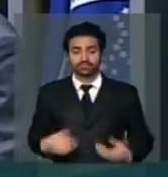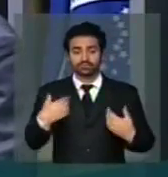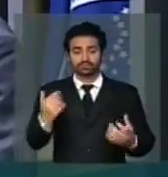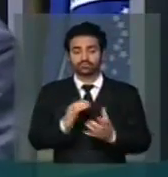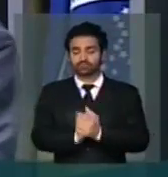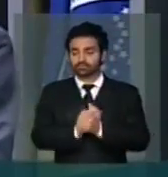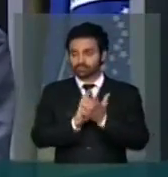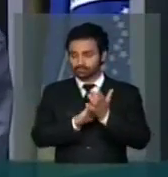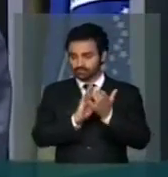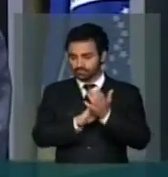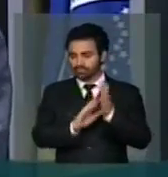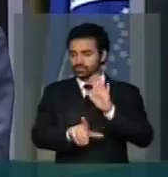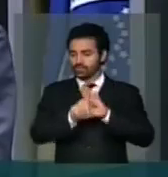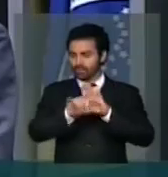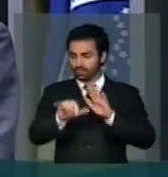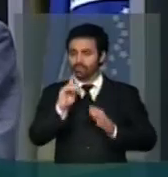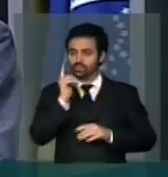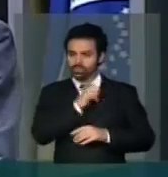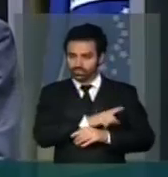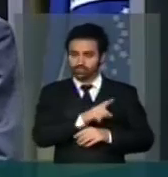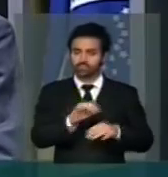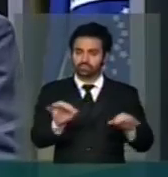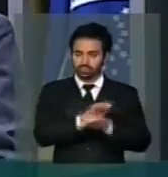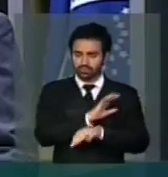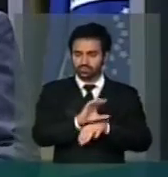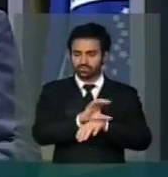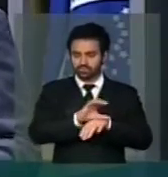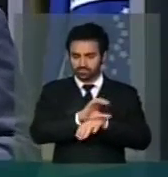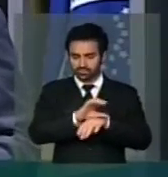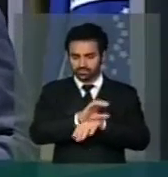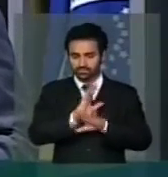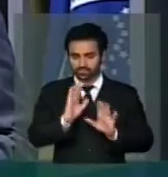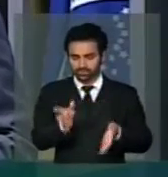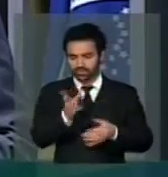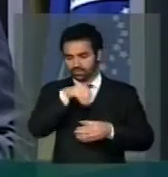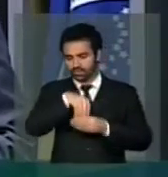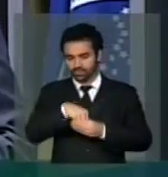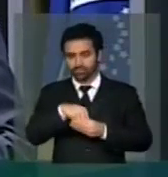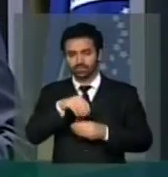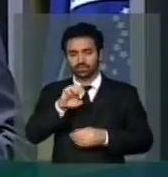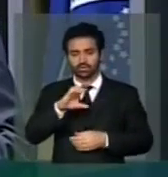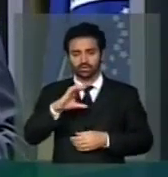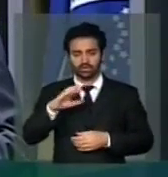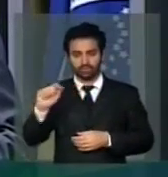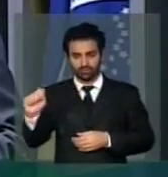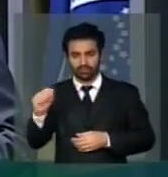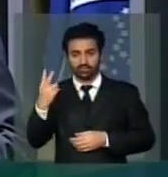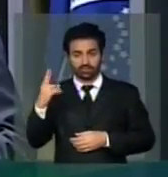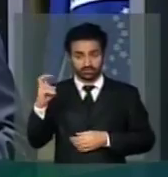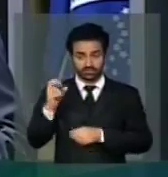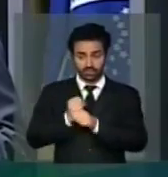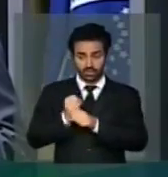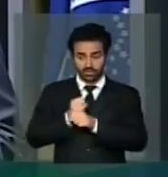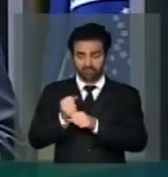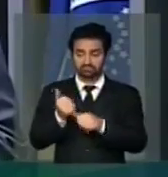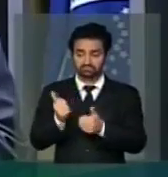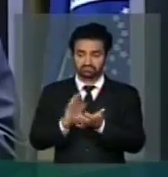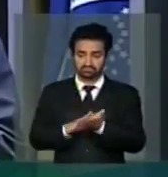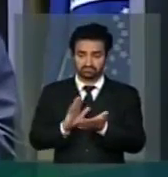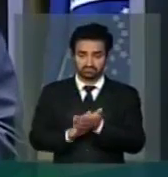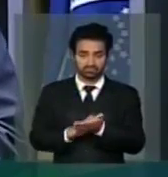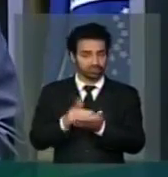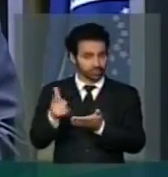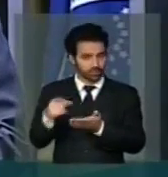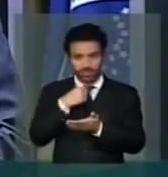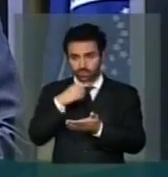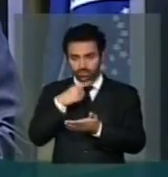os avanços legislativos com a Constituição Federal, consolidados no ECA, dos seus 25 anos, que, sem